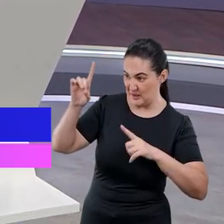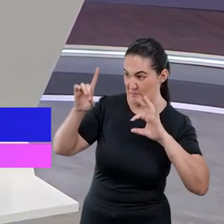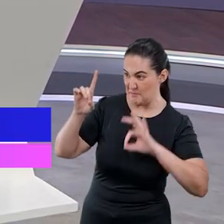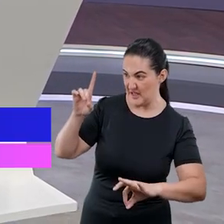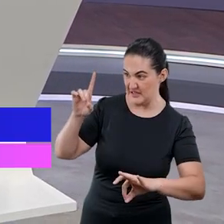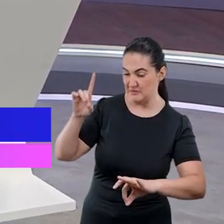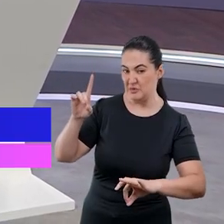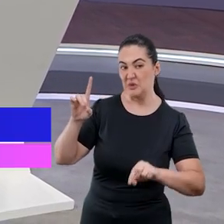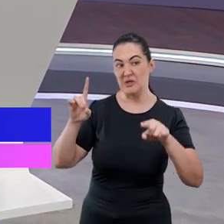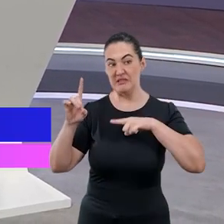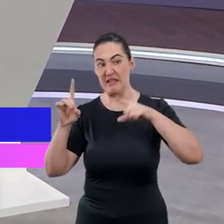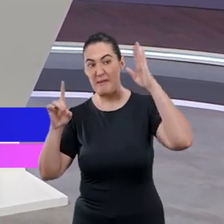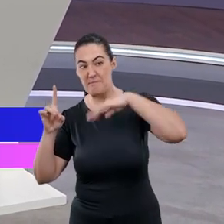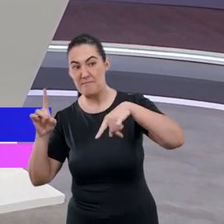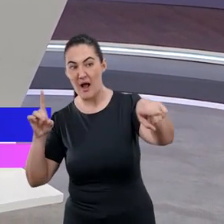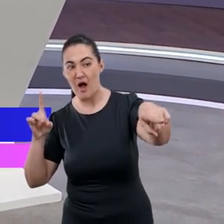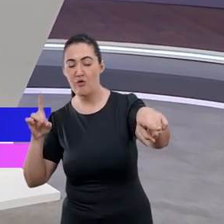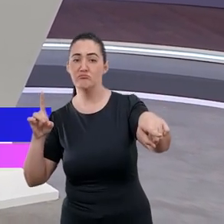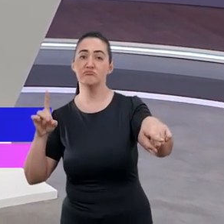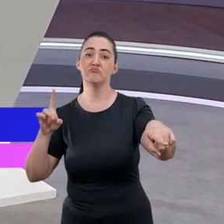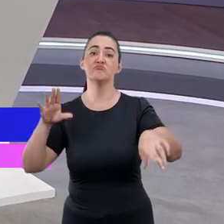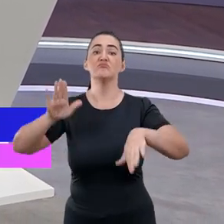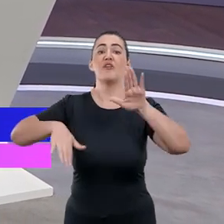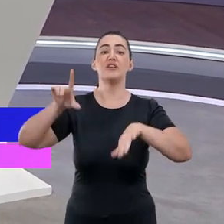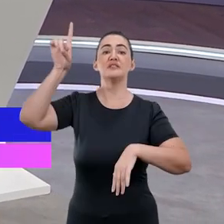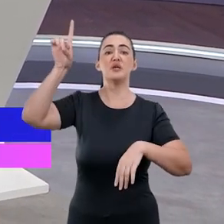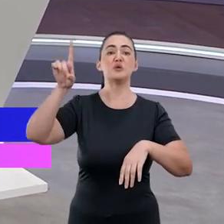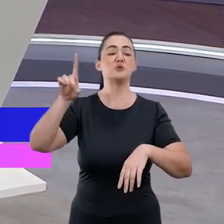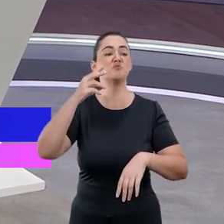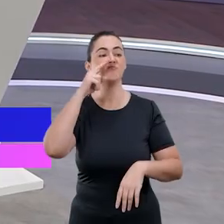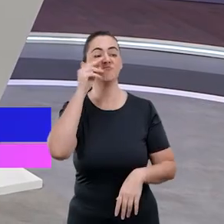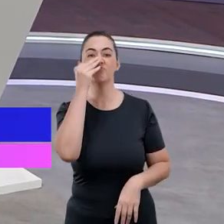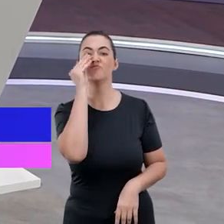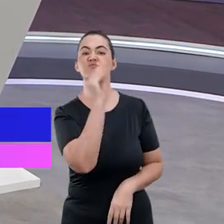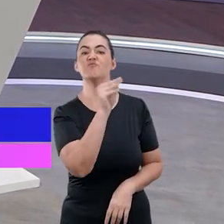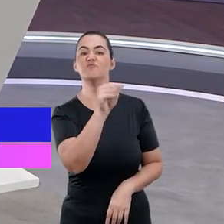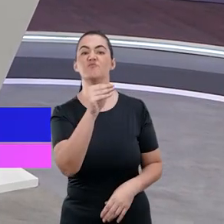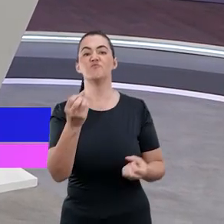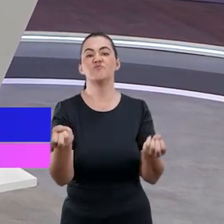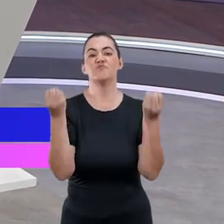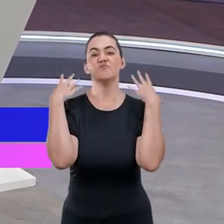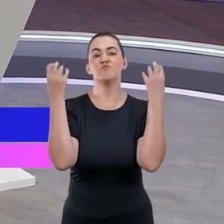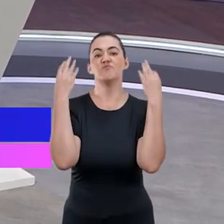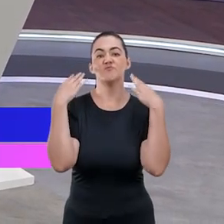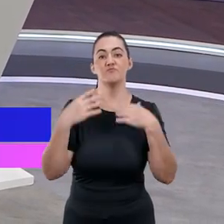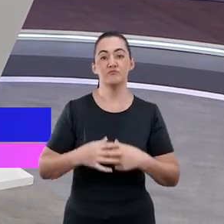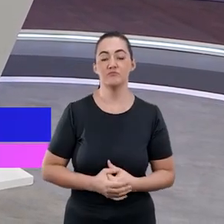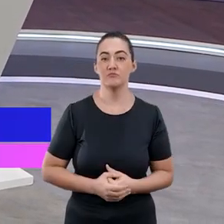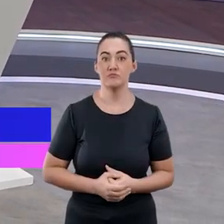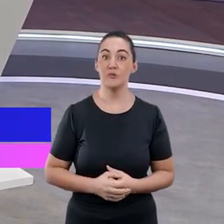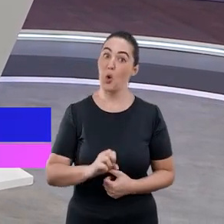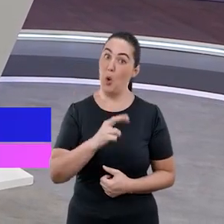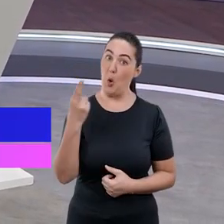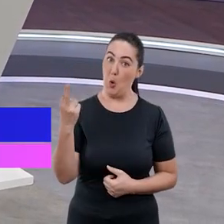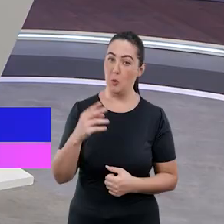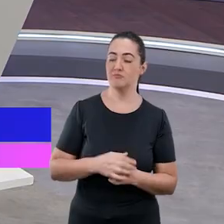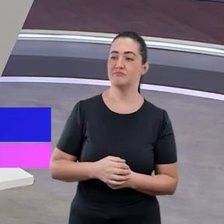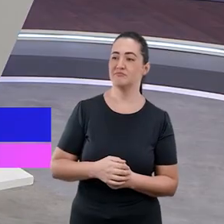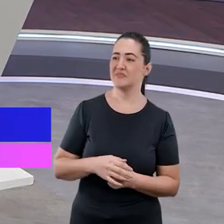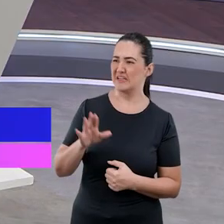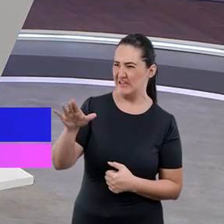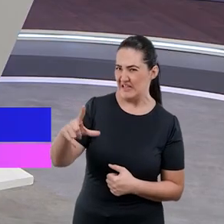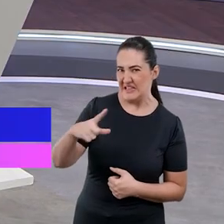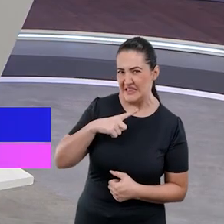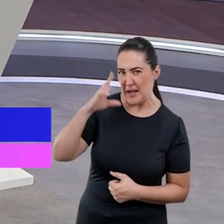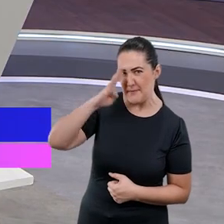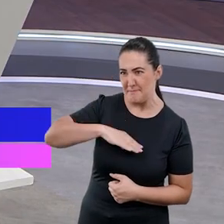talvez esse Deus, ele não se importe com o ser humano. Ou, existem aqueles que vão mais além, falam assim: bom, se existe mal, é porque Deus não existe.